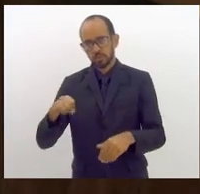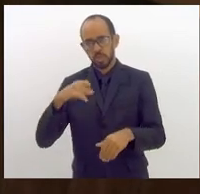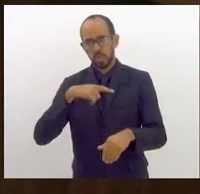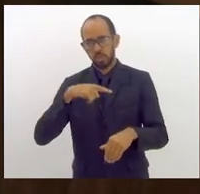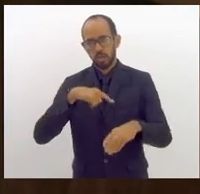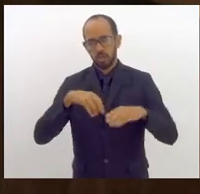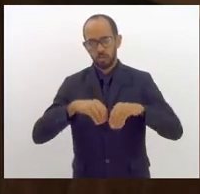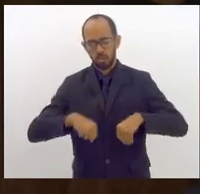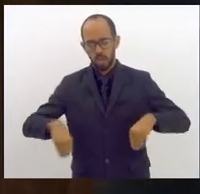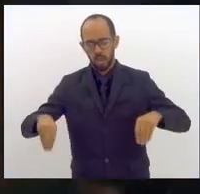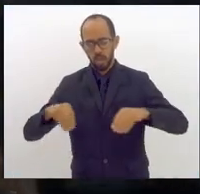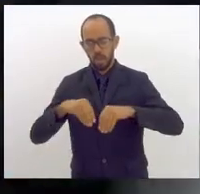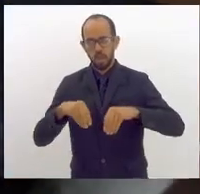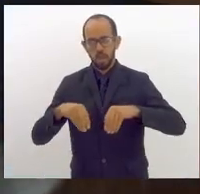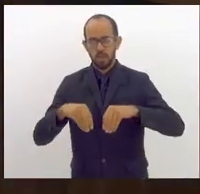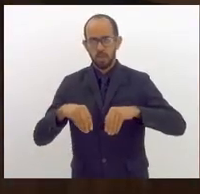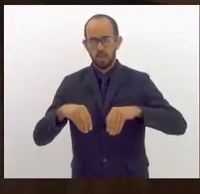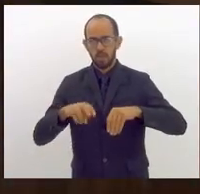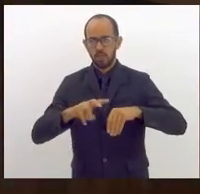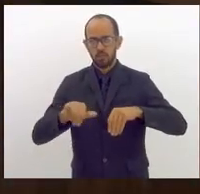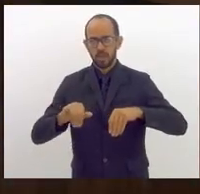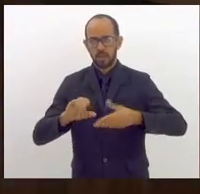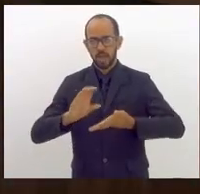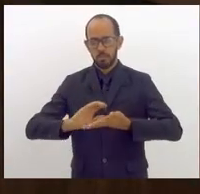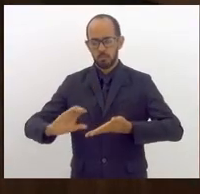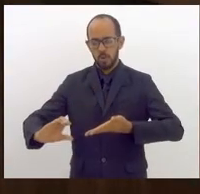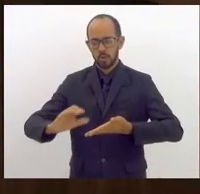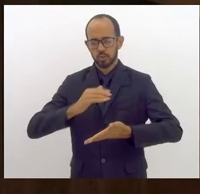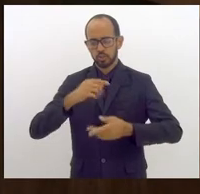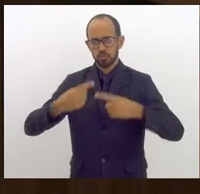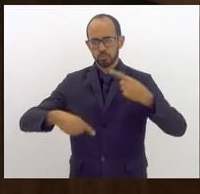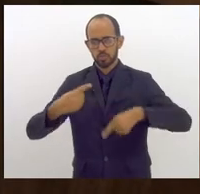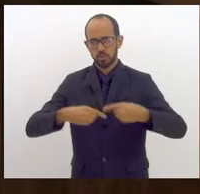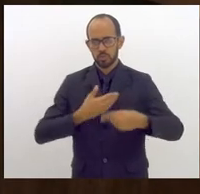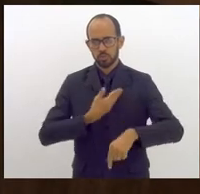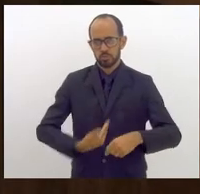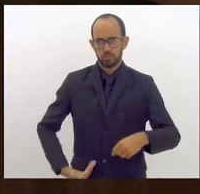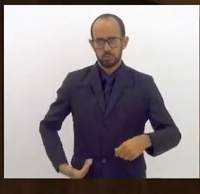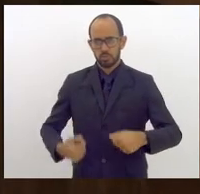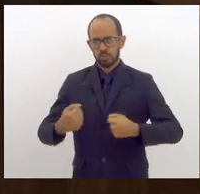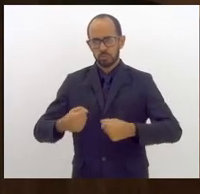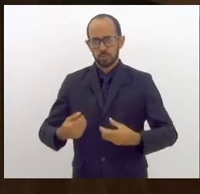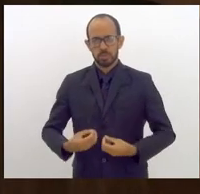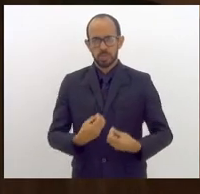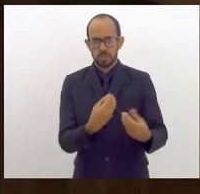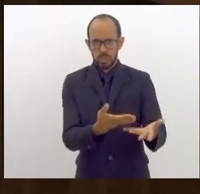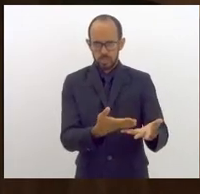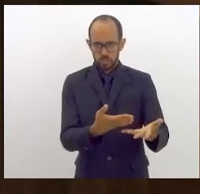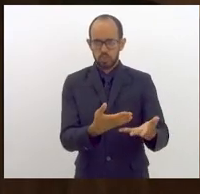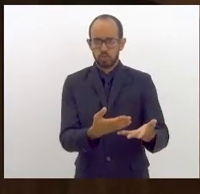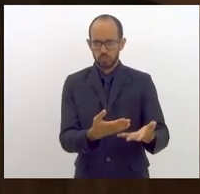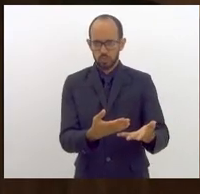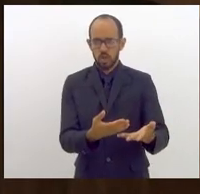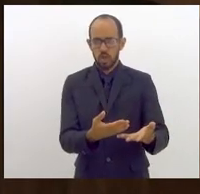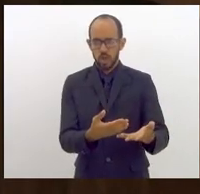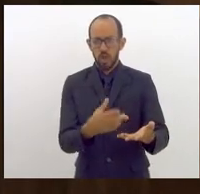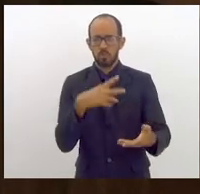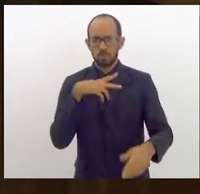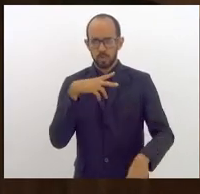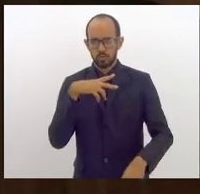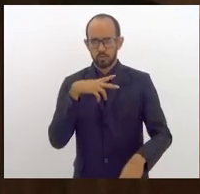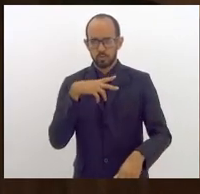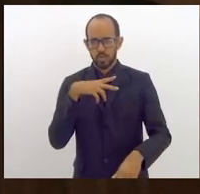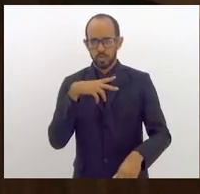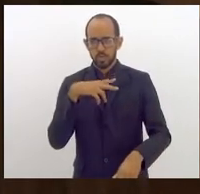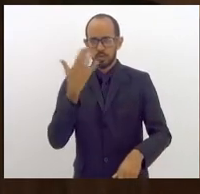não vai não haverá a porte de políticas públicas esse terreno precisa ser cedido a iniciativa privada e bom hoje eu não